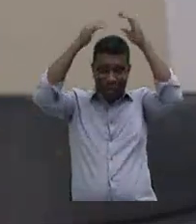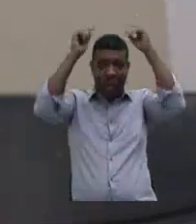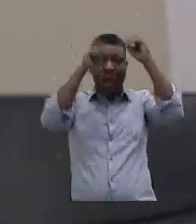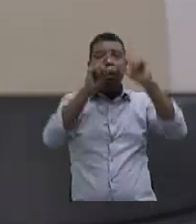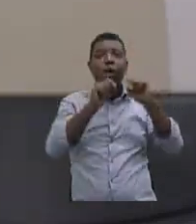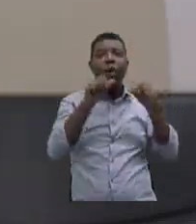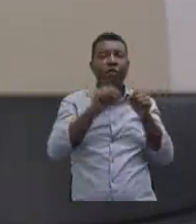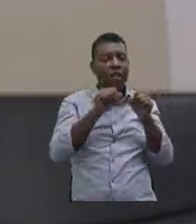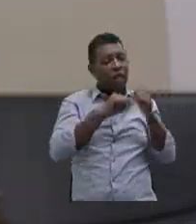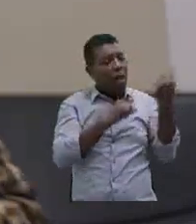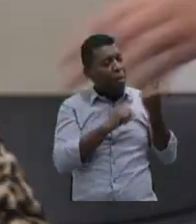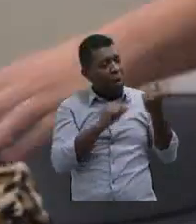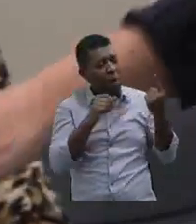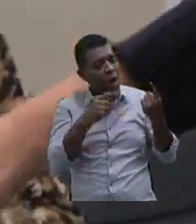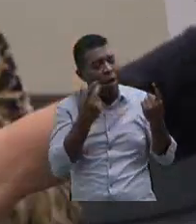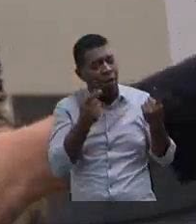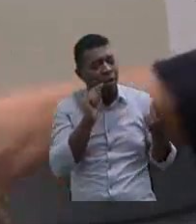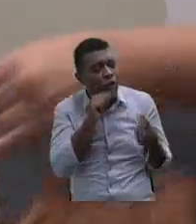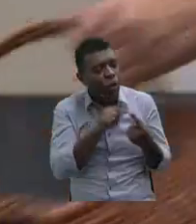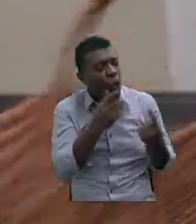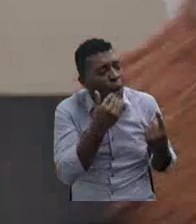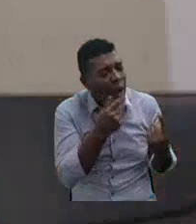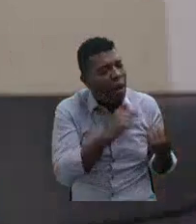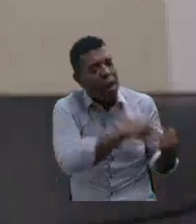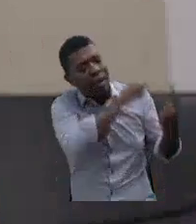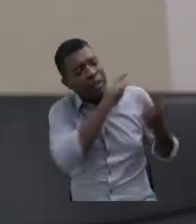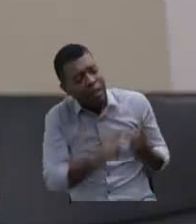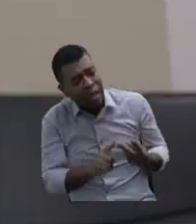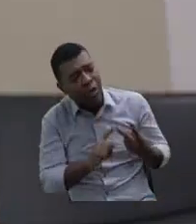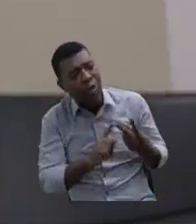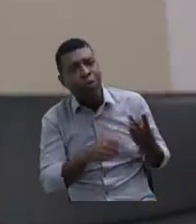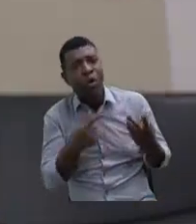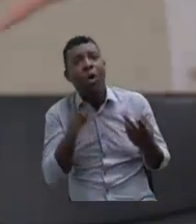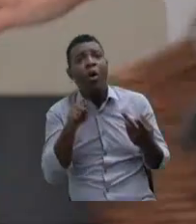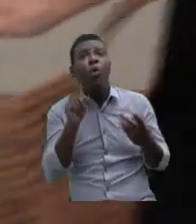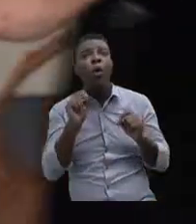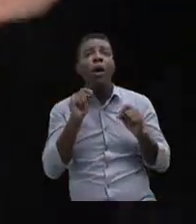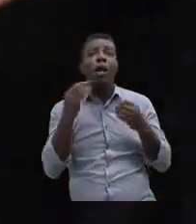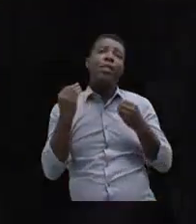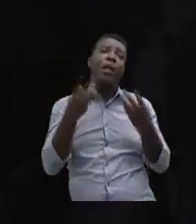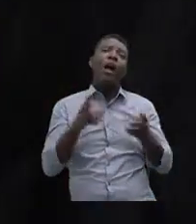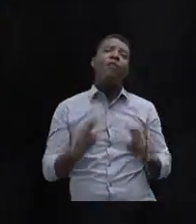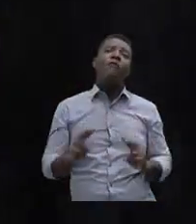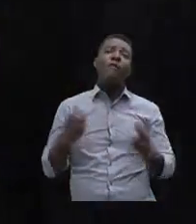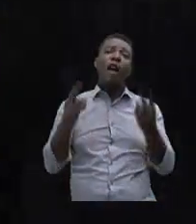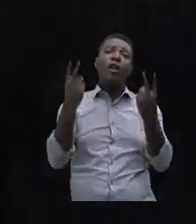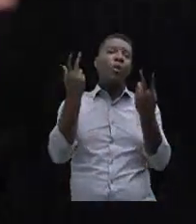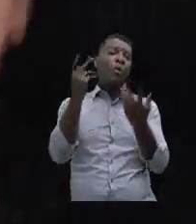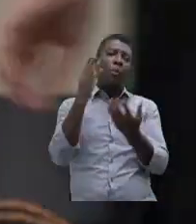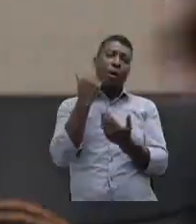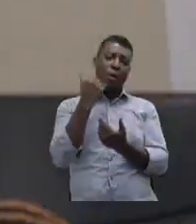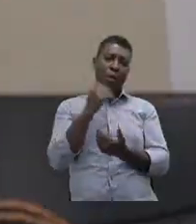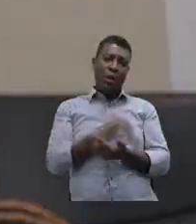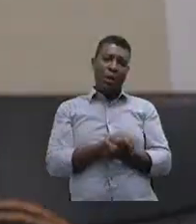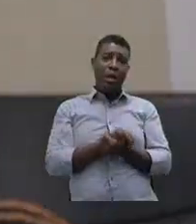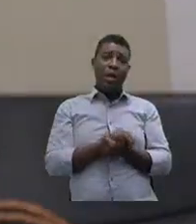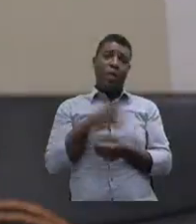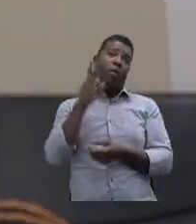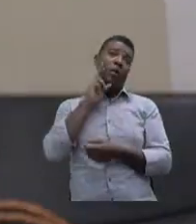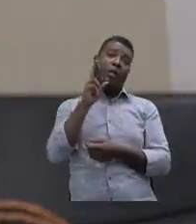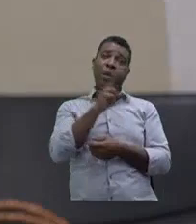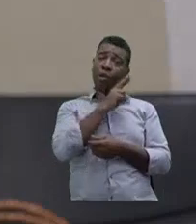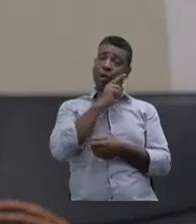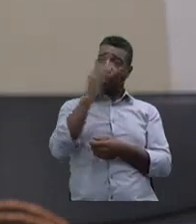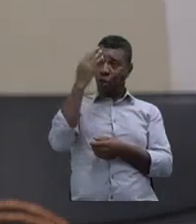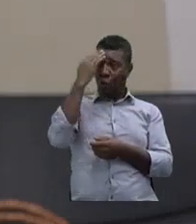segundo prato, dar valor agregado à nossa cozinha. Os grandes restaurantes já fizeram, né? Ou seja,